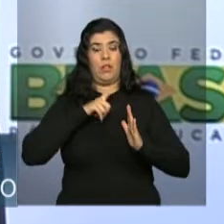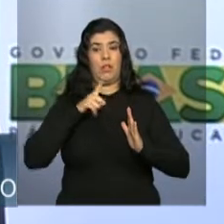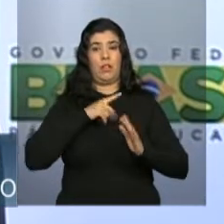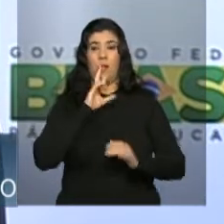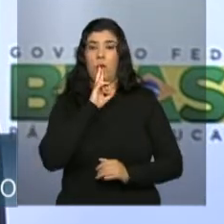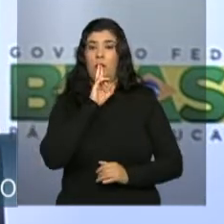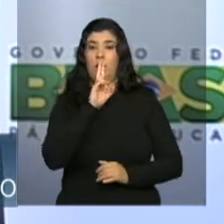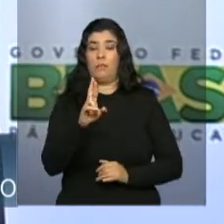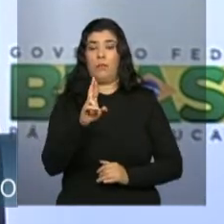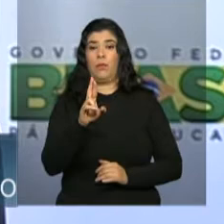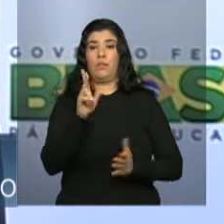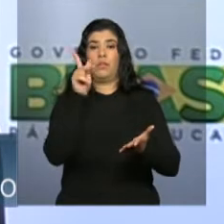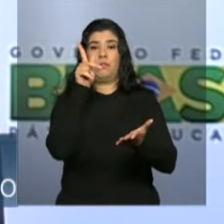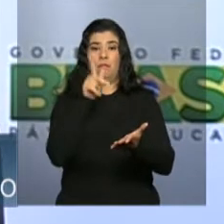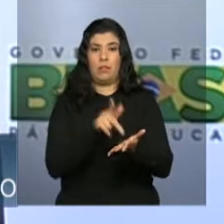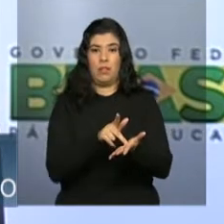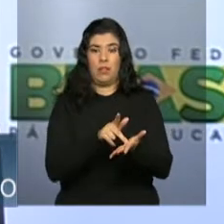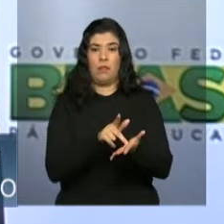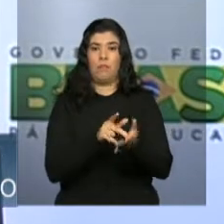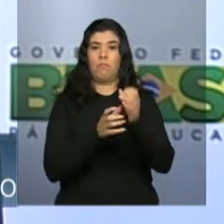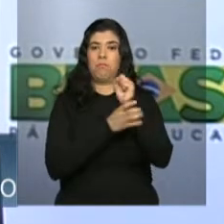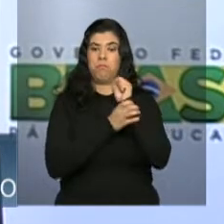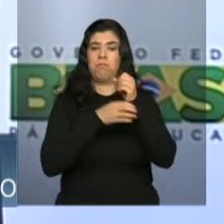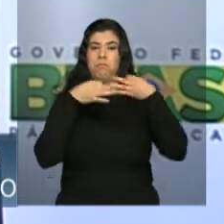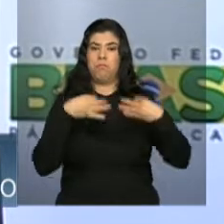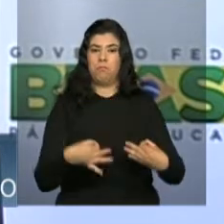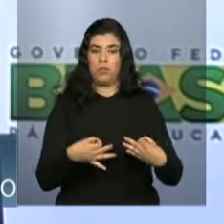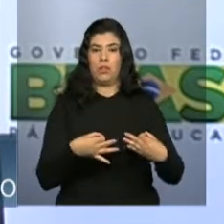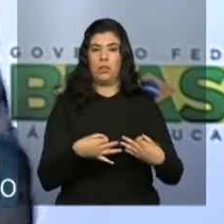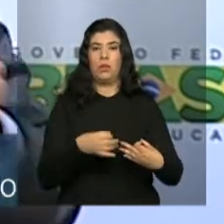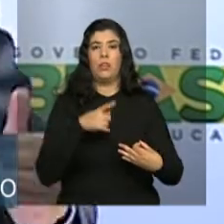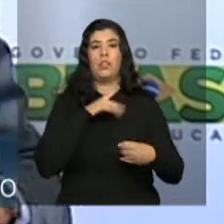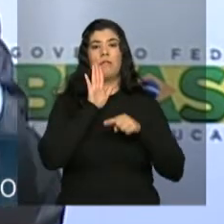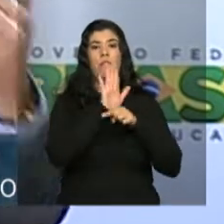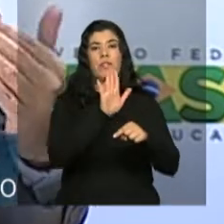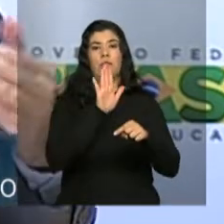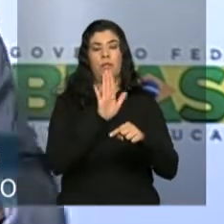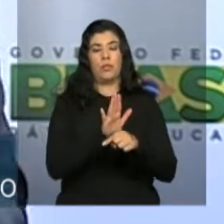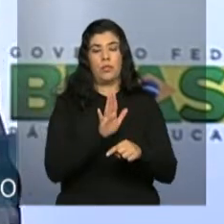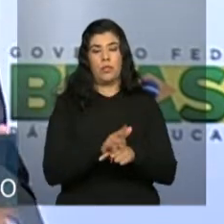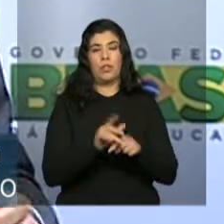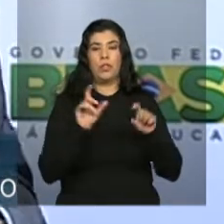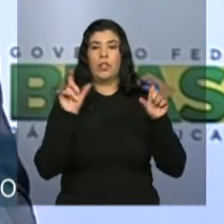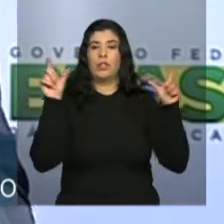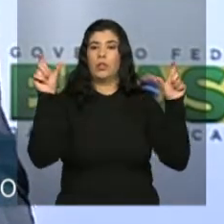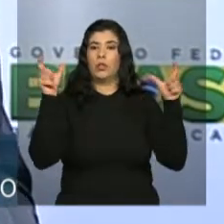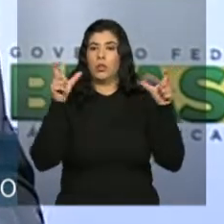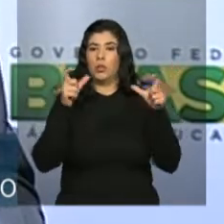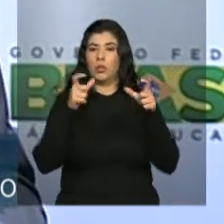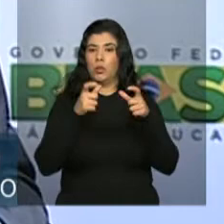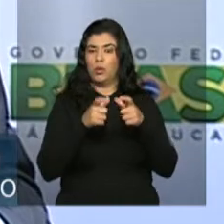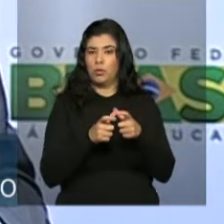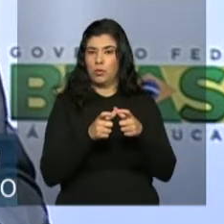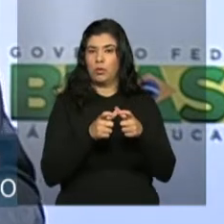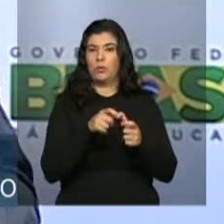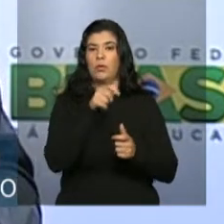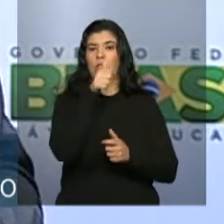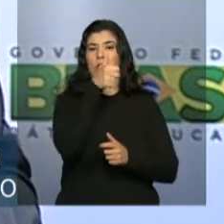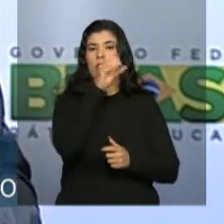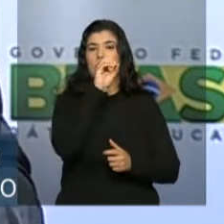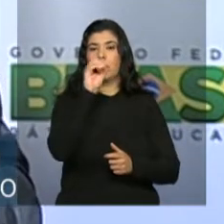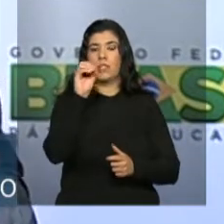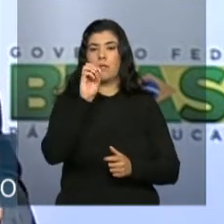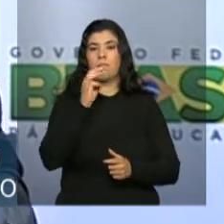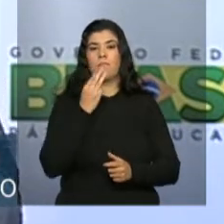um impacto mais real mais concreto e que produz uma redução de expectativa de gás superior a 100 bilhões de